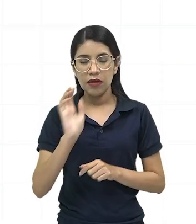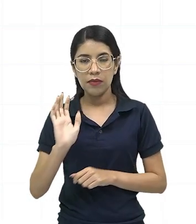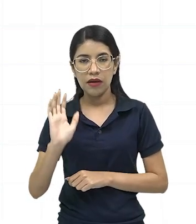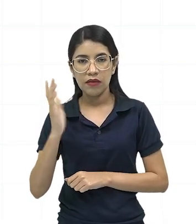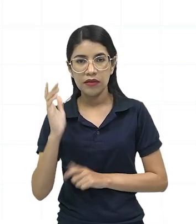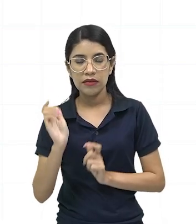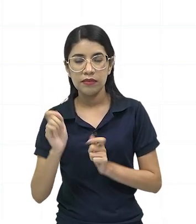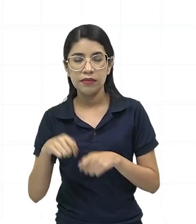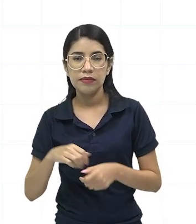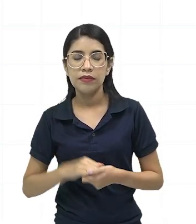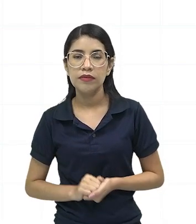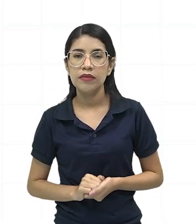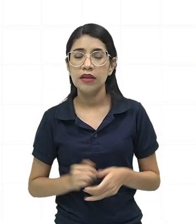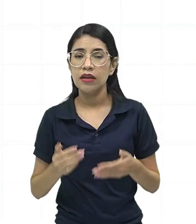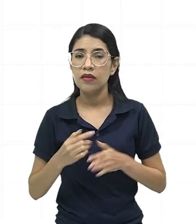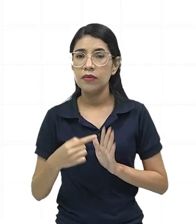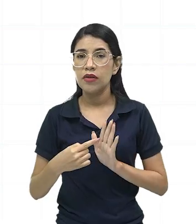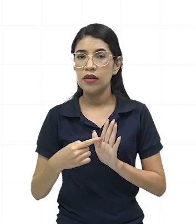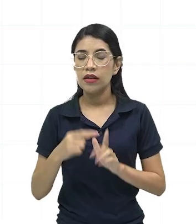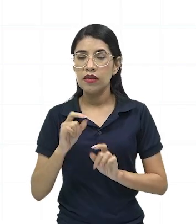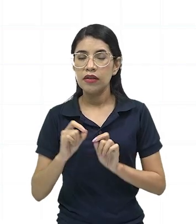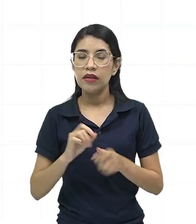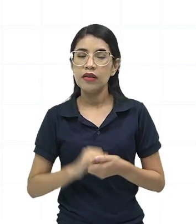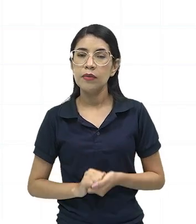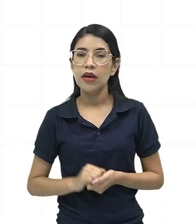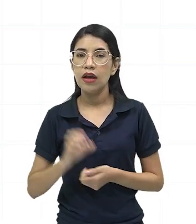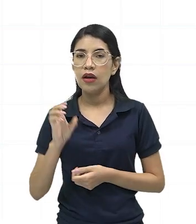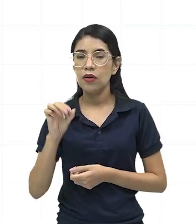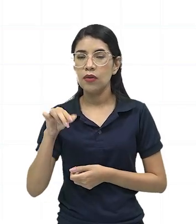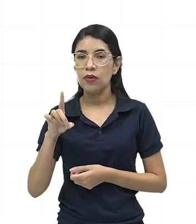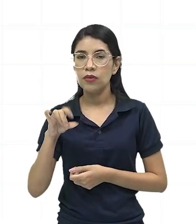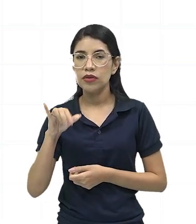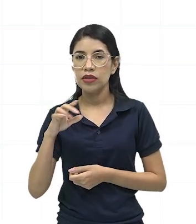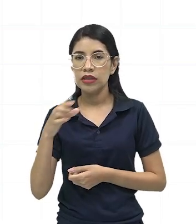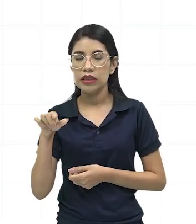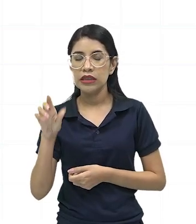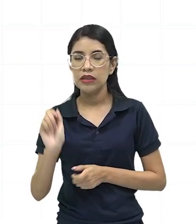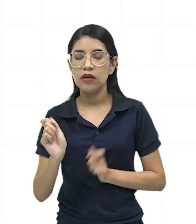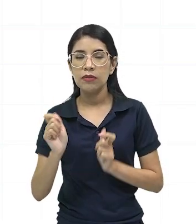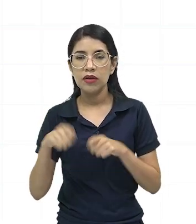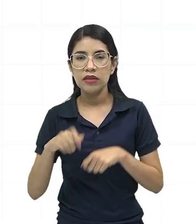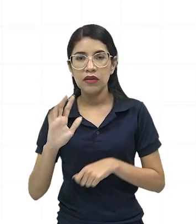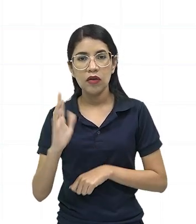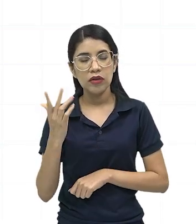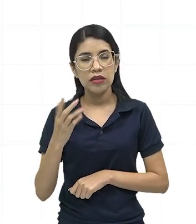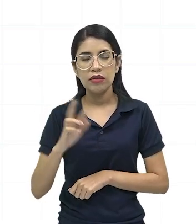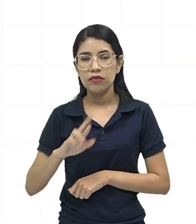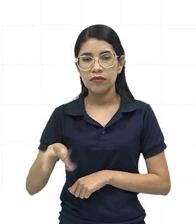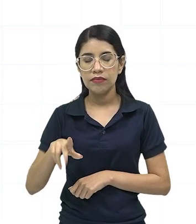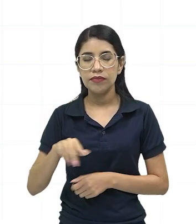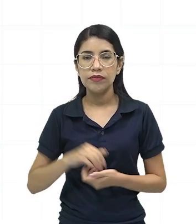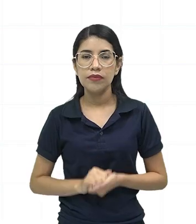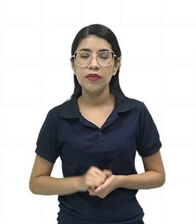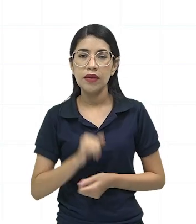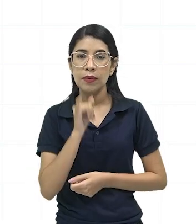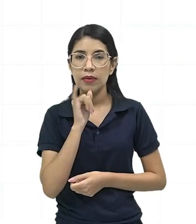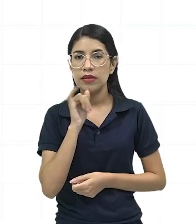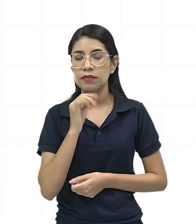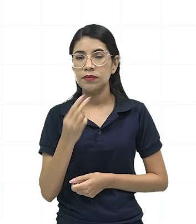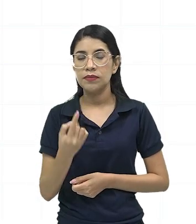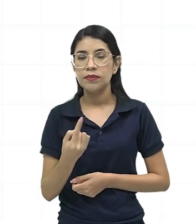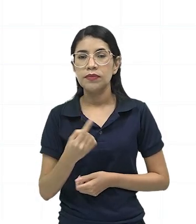ocorra. Então, eu vou trabalhar agora com uma condição, algo que pode ou não acontecer. Observem lá no exemplo